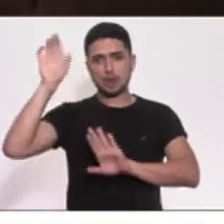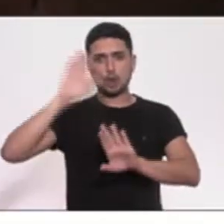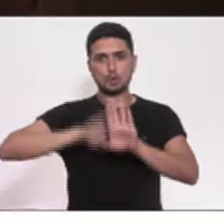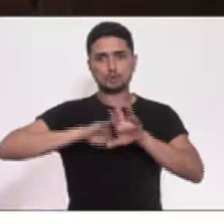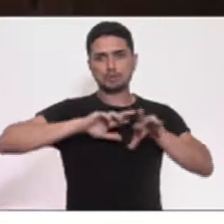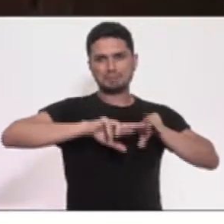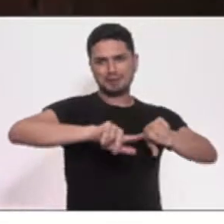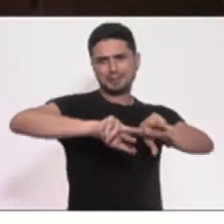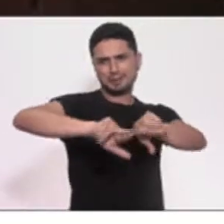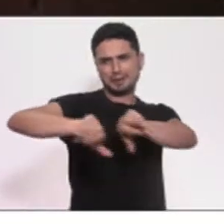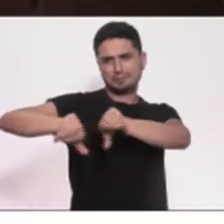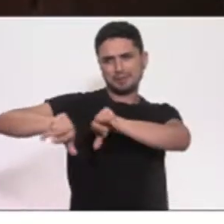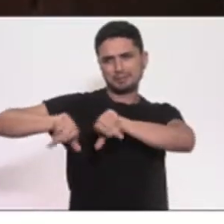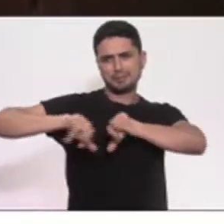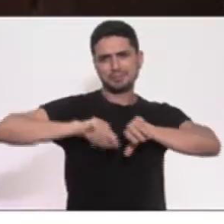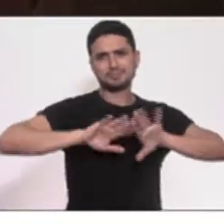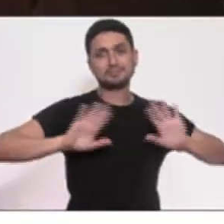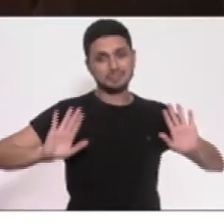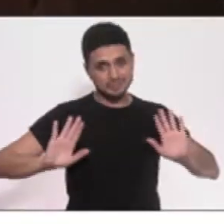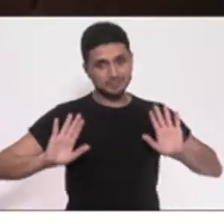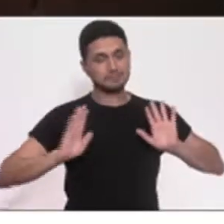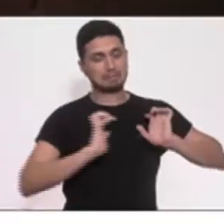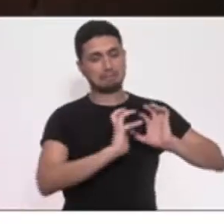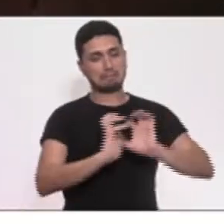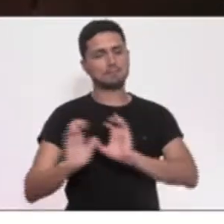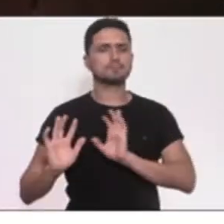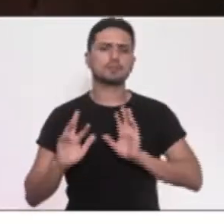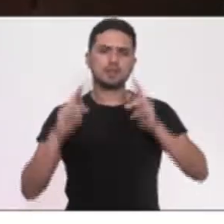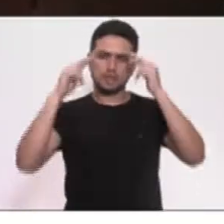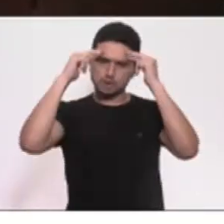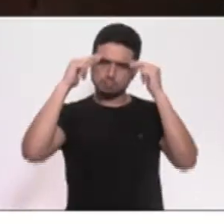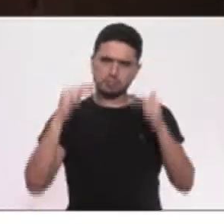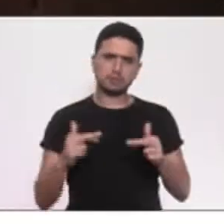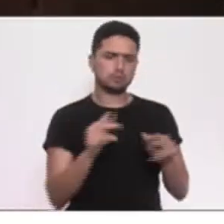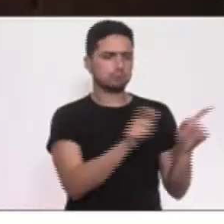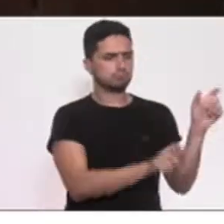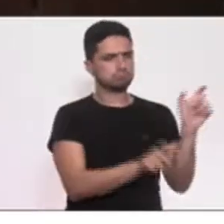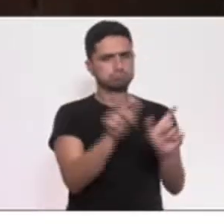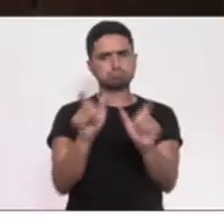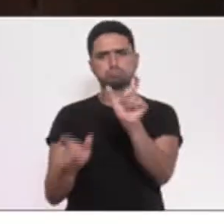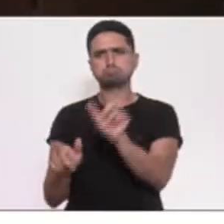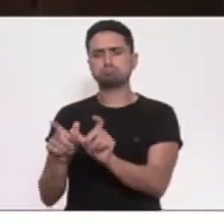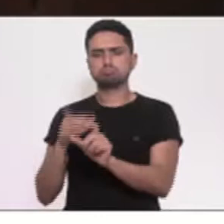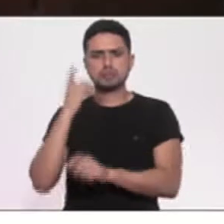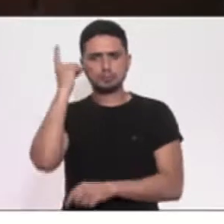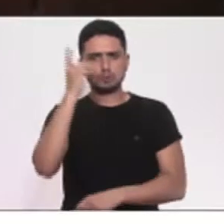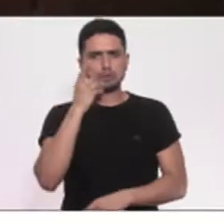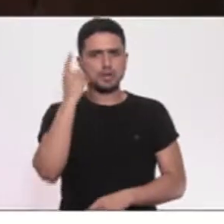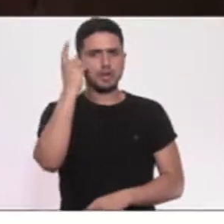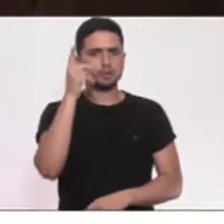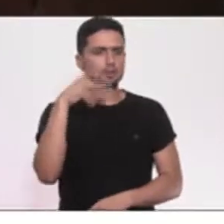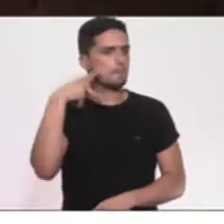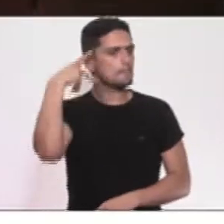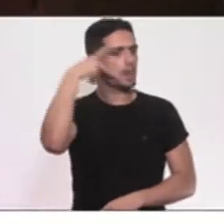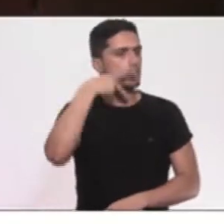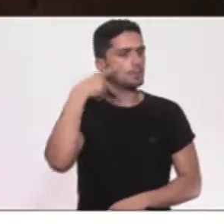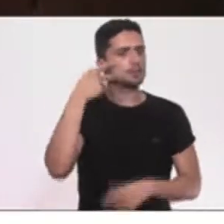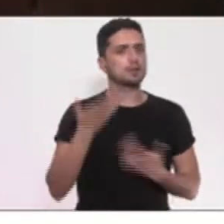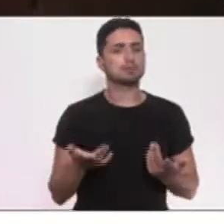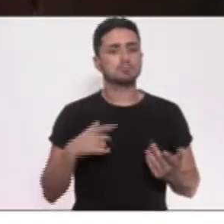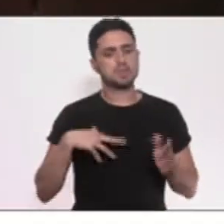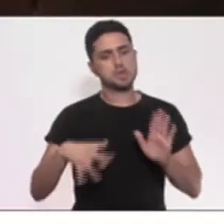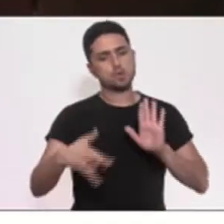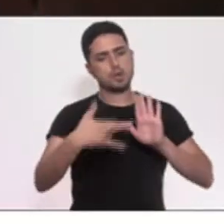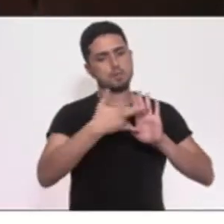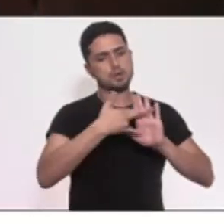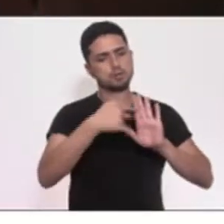diria que, salvaguardado o respeito entre os parlamentares e o que dispõe sobre o regulamento da